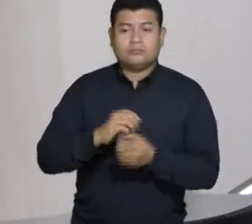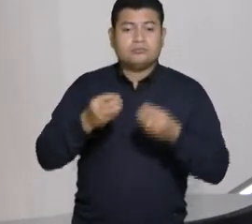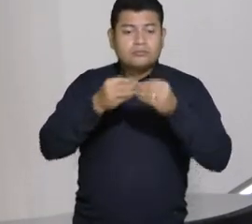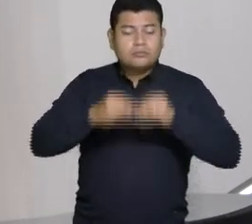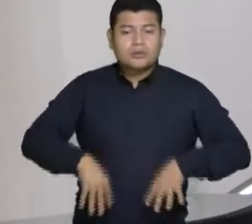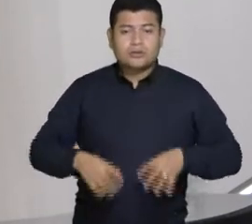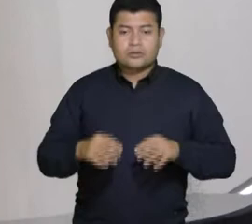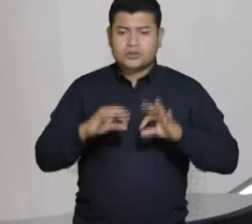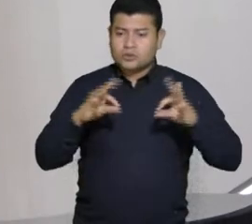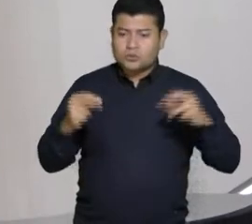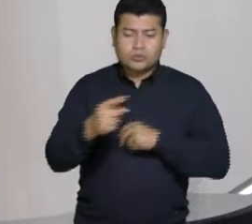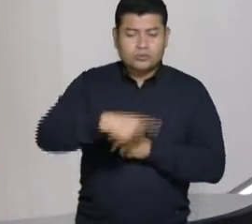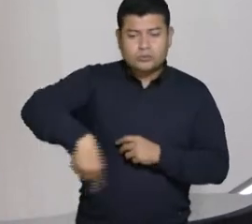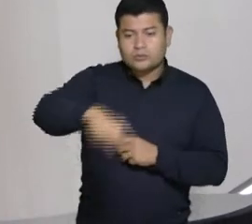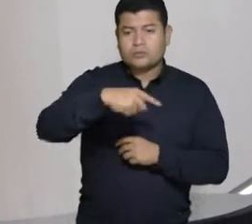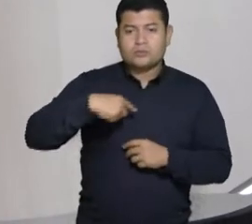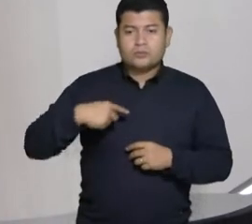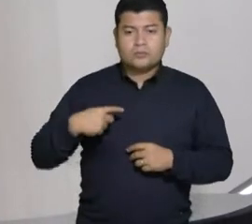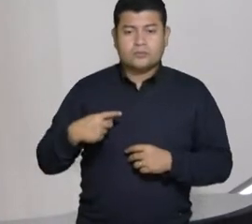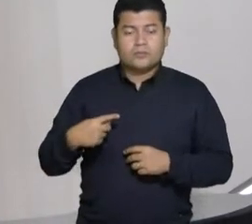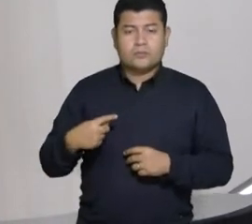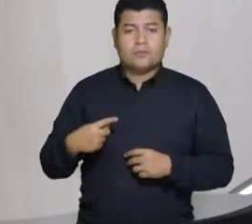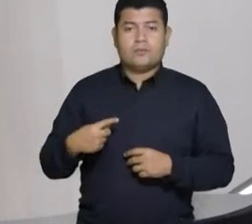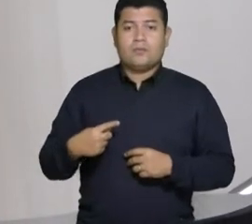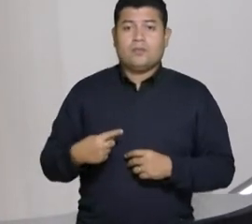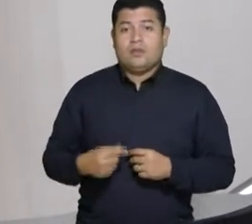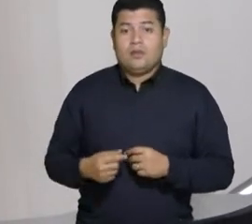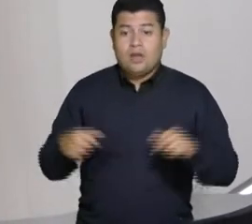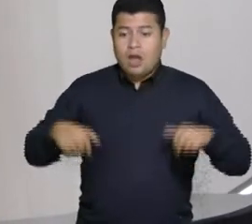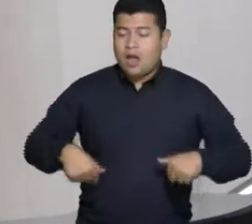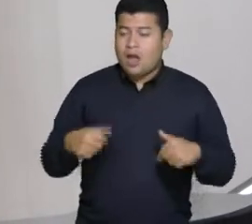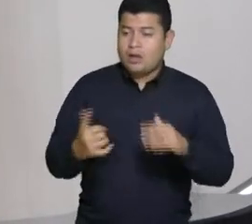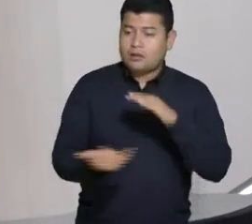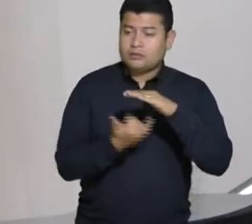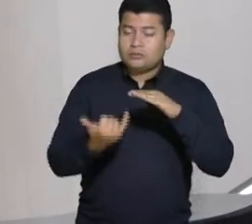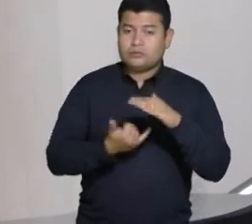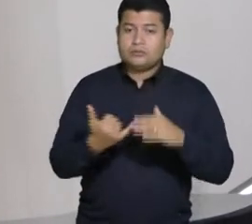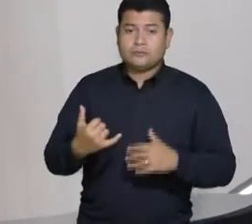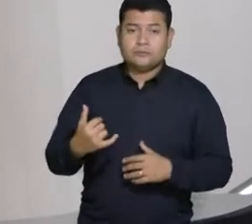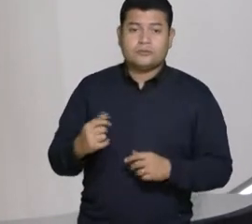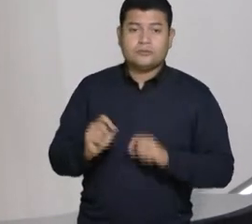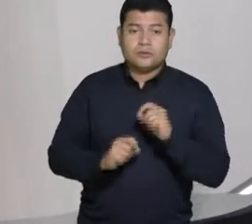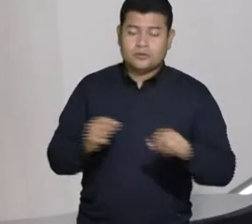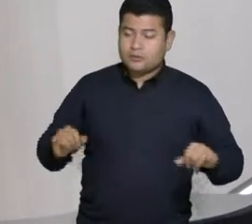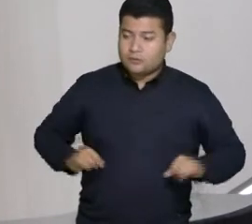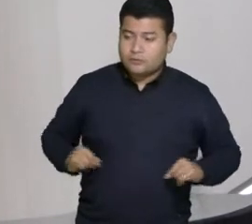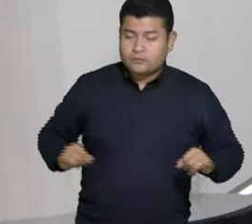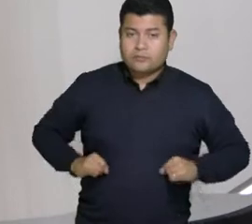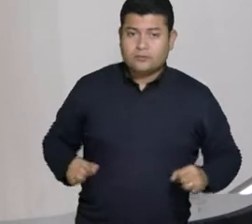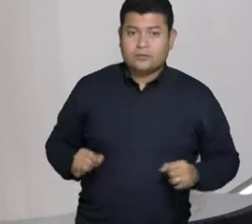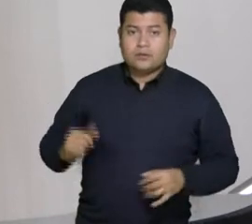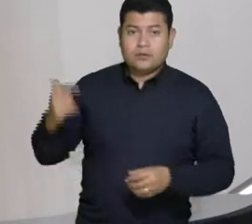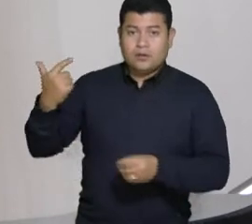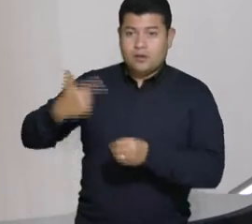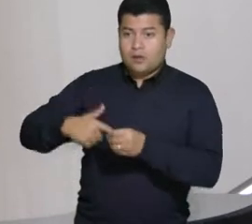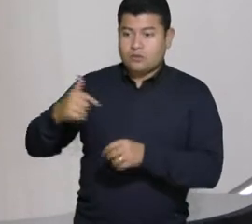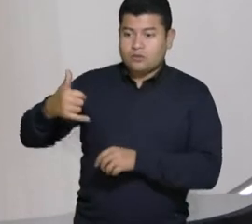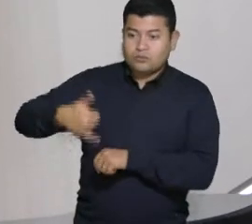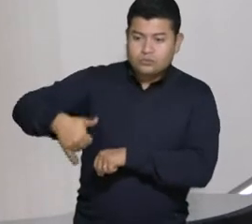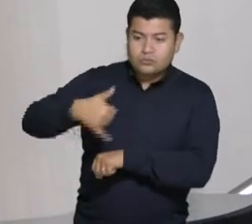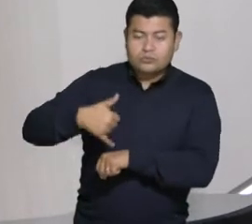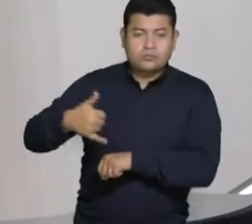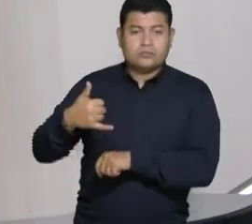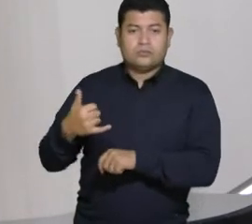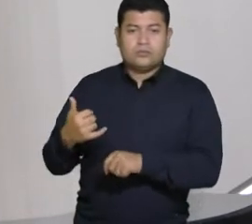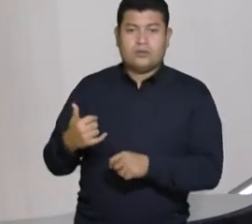cada um dos brasileiros e aqui a indústria Catarinense está sentindo o preço não só no no combustível no Diesel na